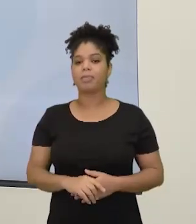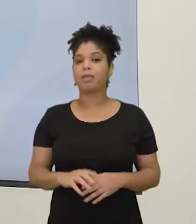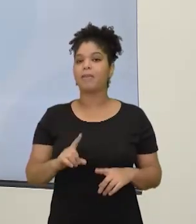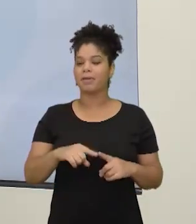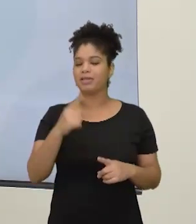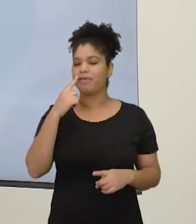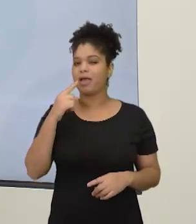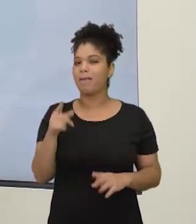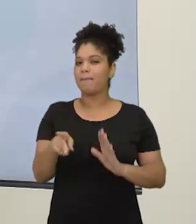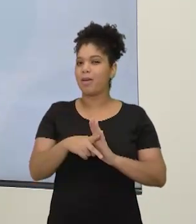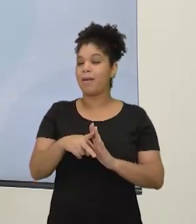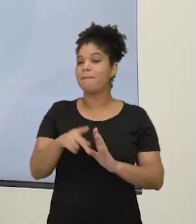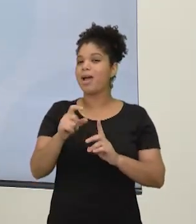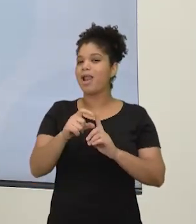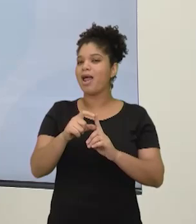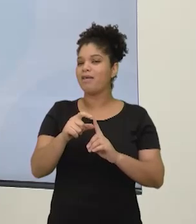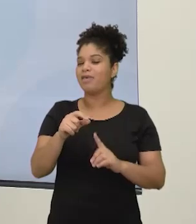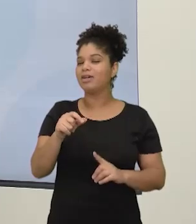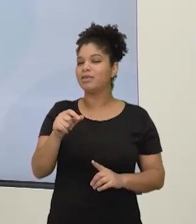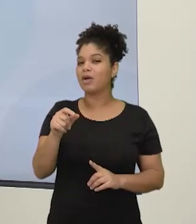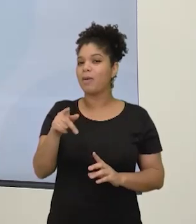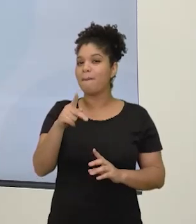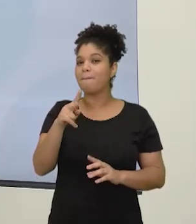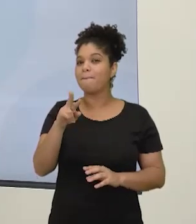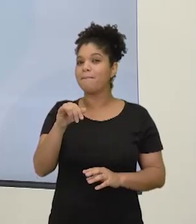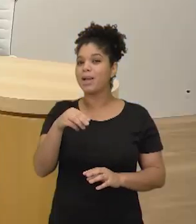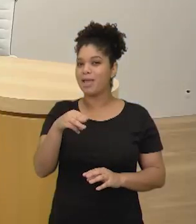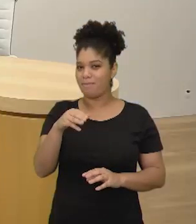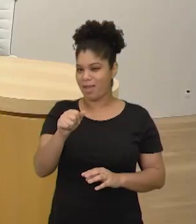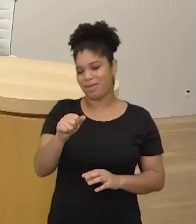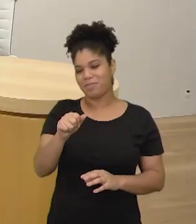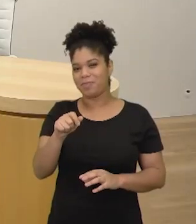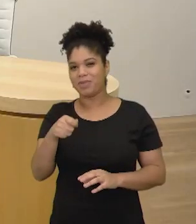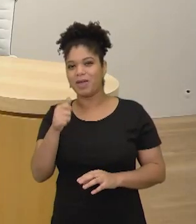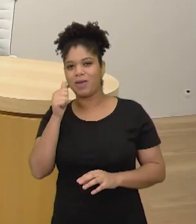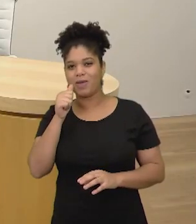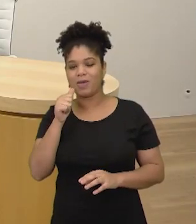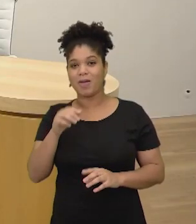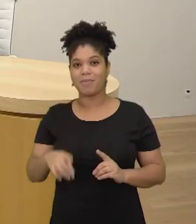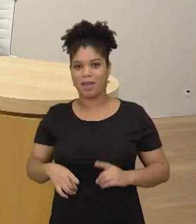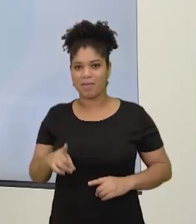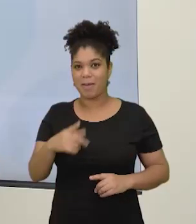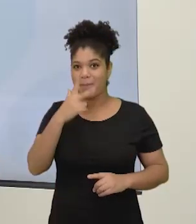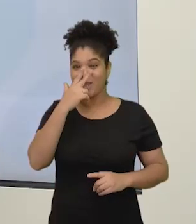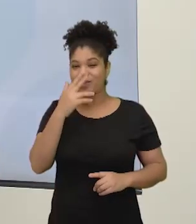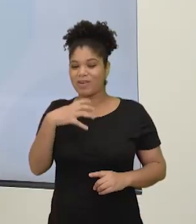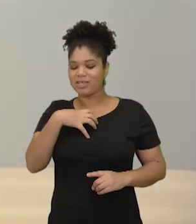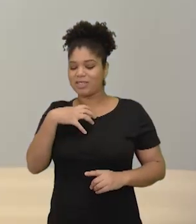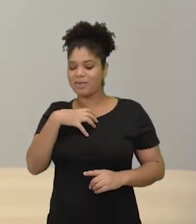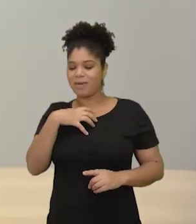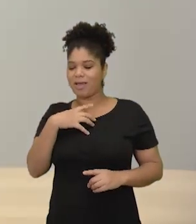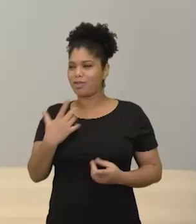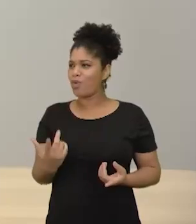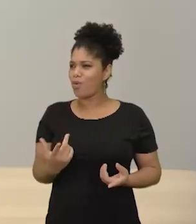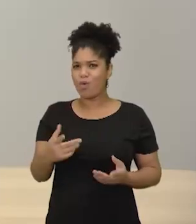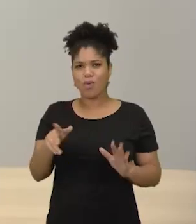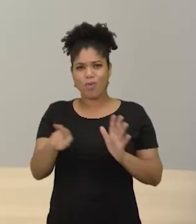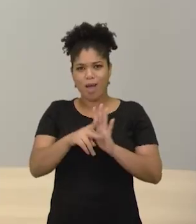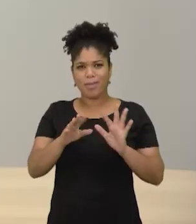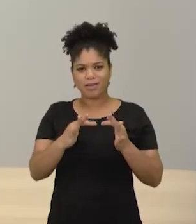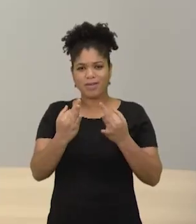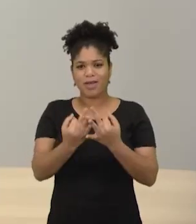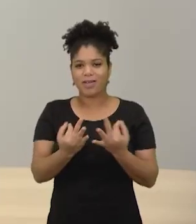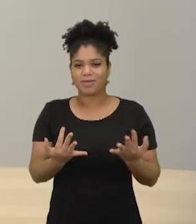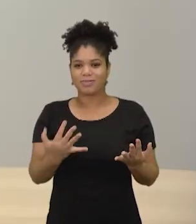minha prima. Então, o livro inteiro é uma carta para a prima. Dá a impressão que você faz parte da família dele, né? Maravilhoso. Porque você pensa na prima, mas você se sente no lugar da